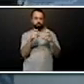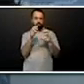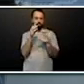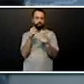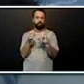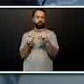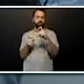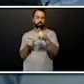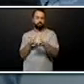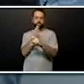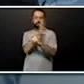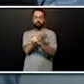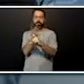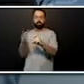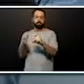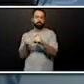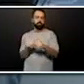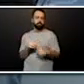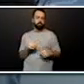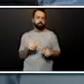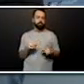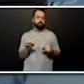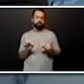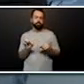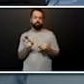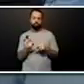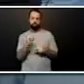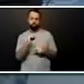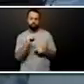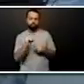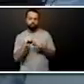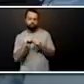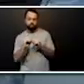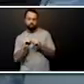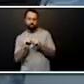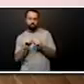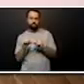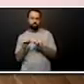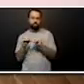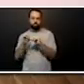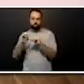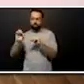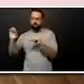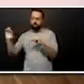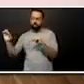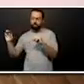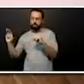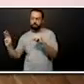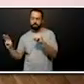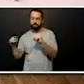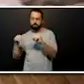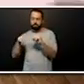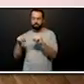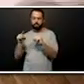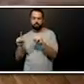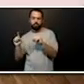3, dá que distância do 3? Do menos 3 para o